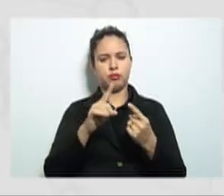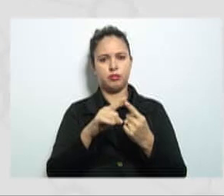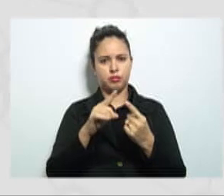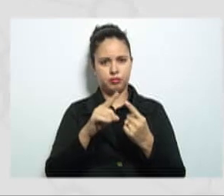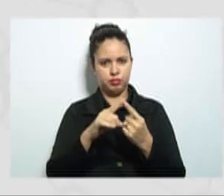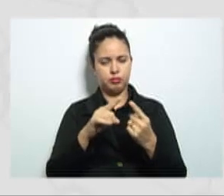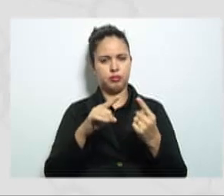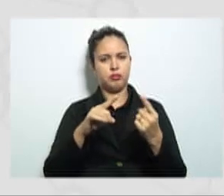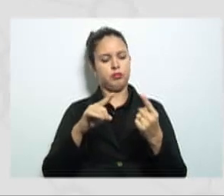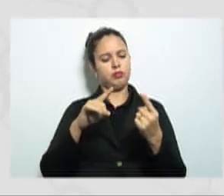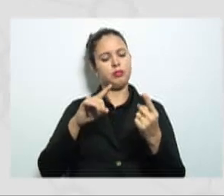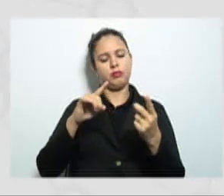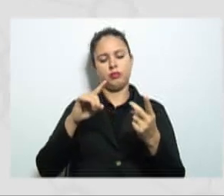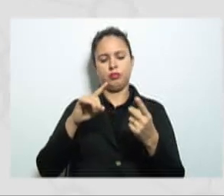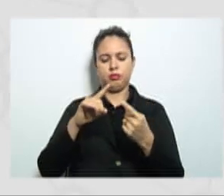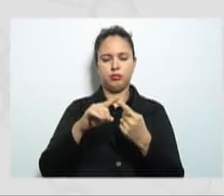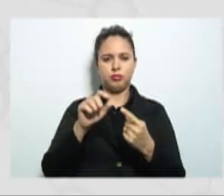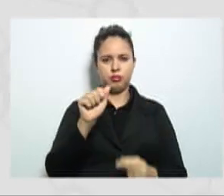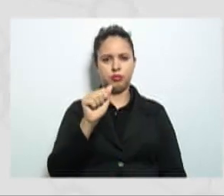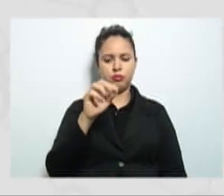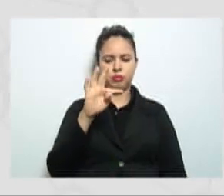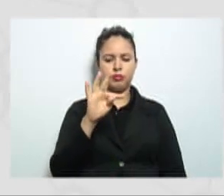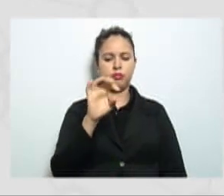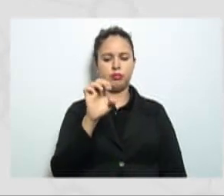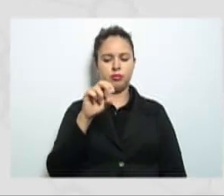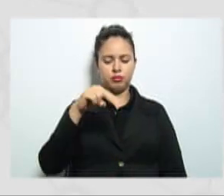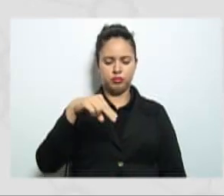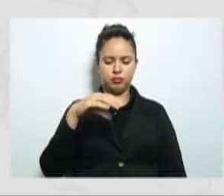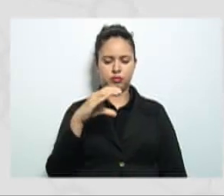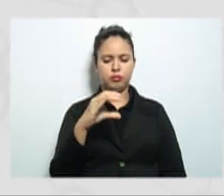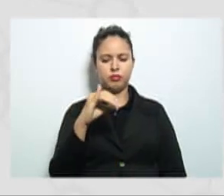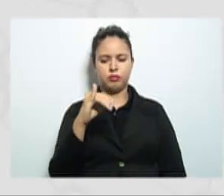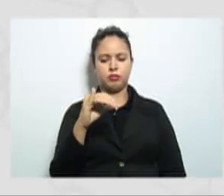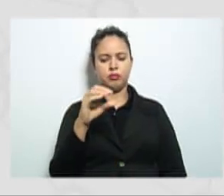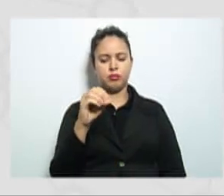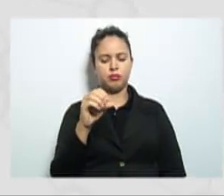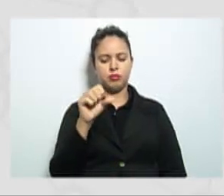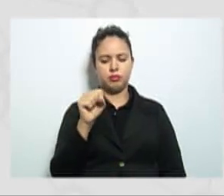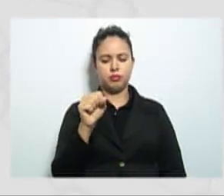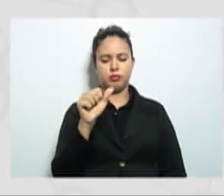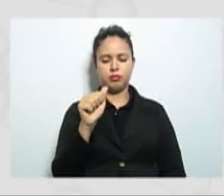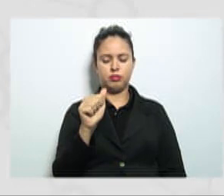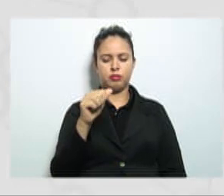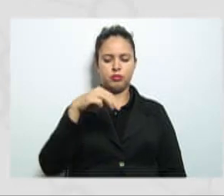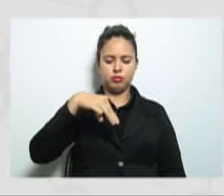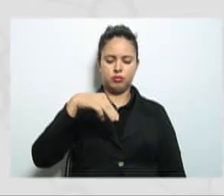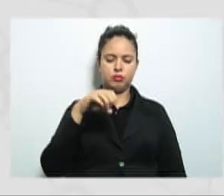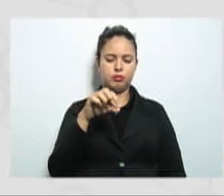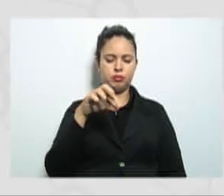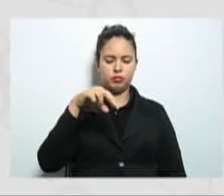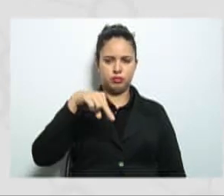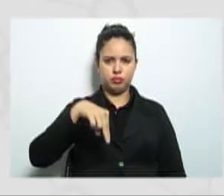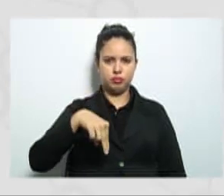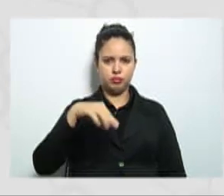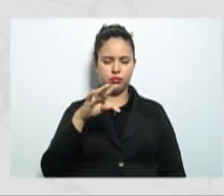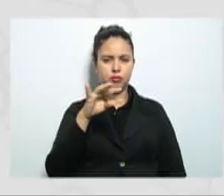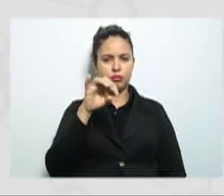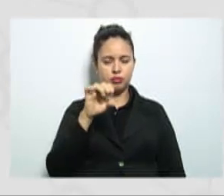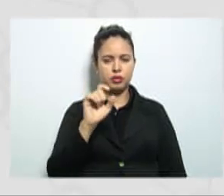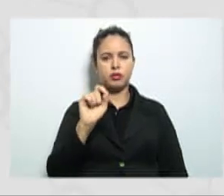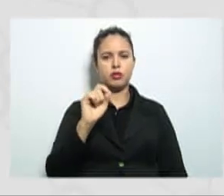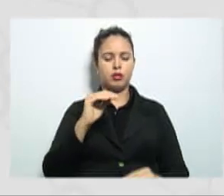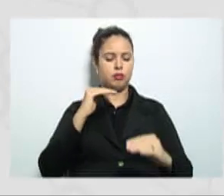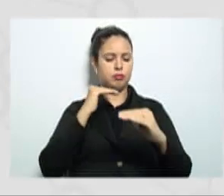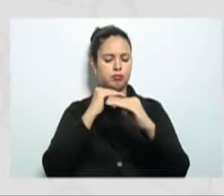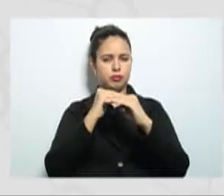atenciosamente, que serve para falar com autoridades de hierarquia inferior ou equivalente. Então, se a pessoa tem